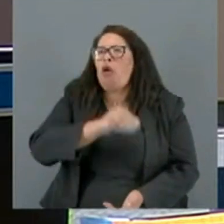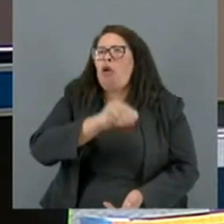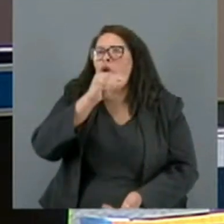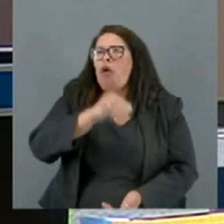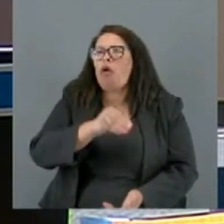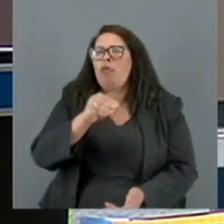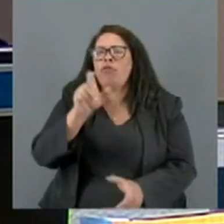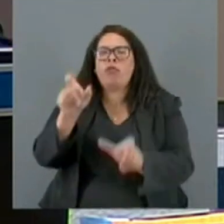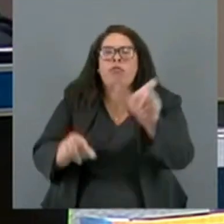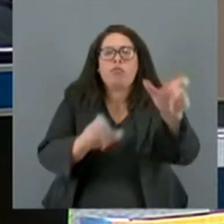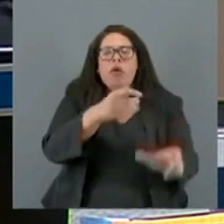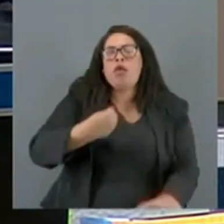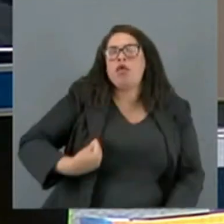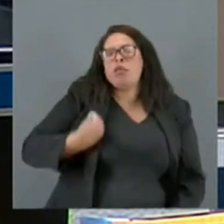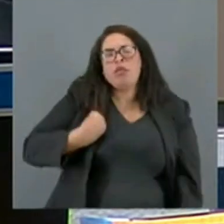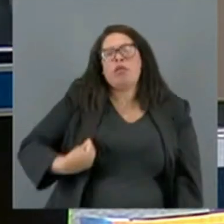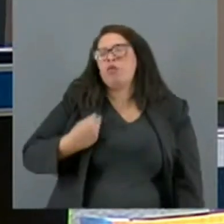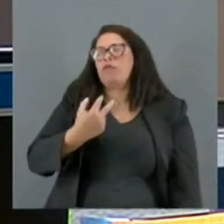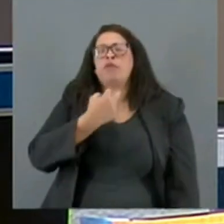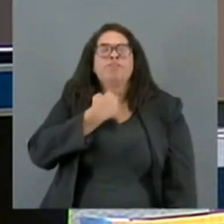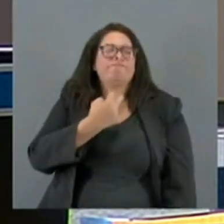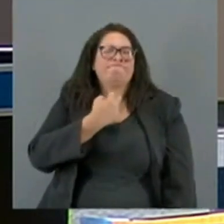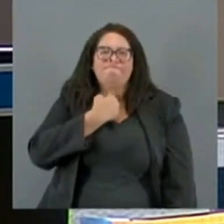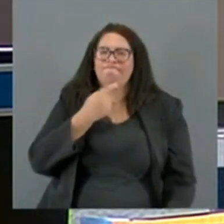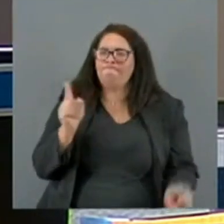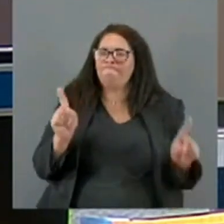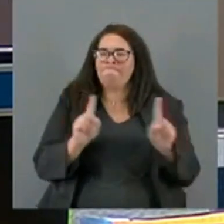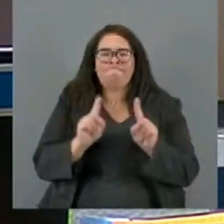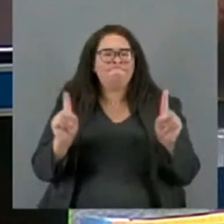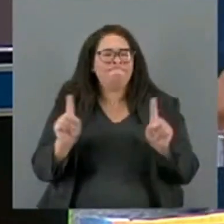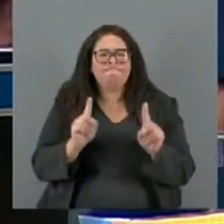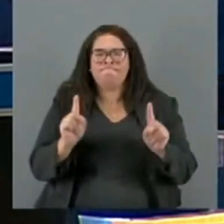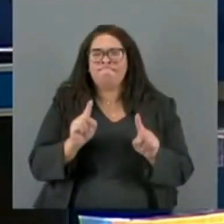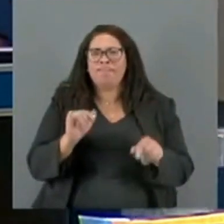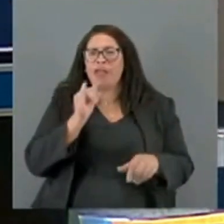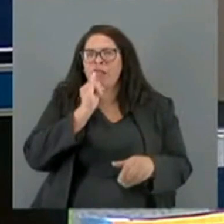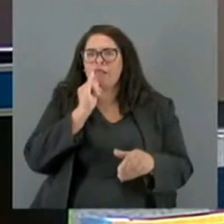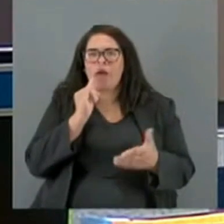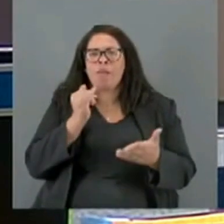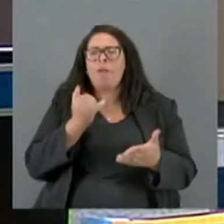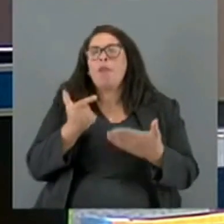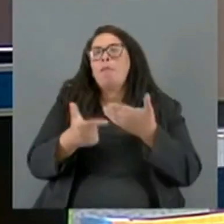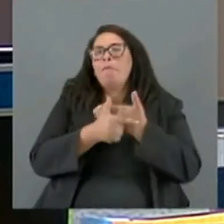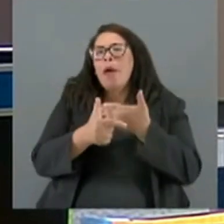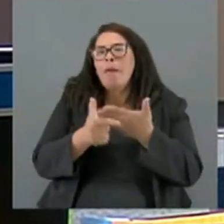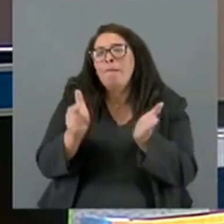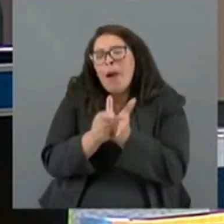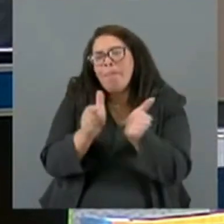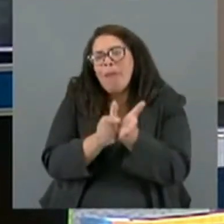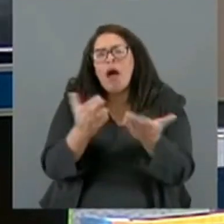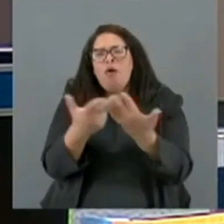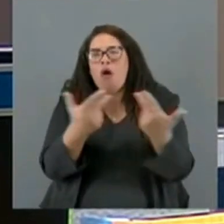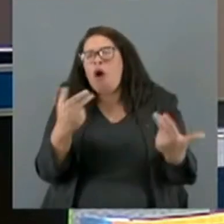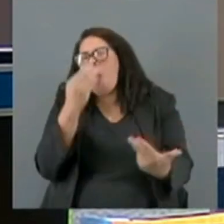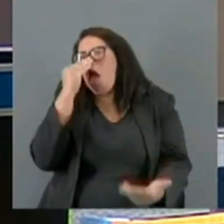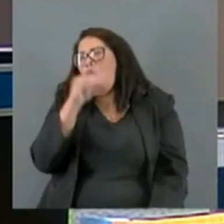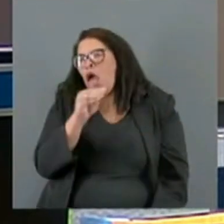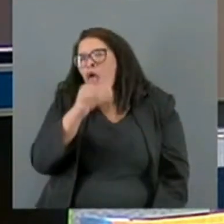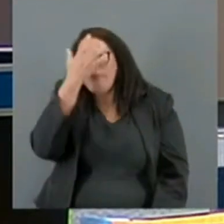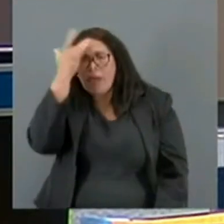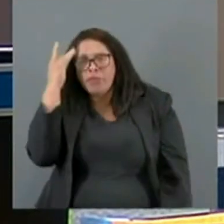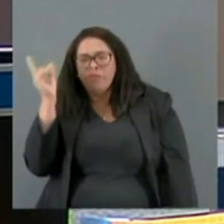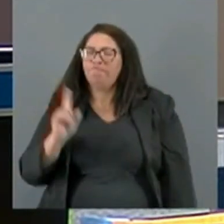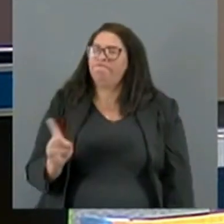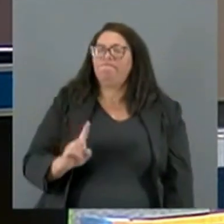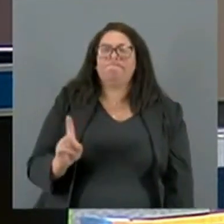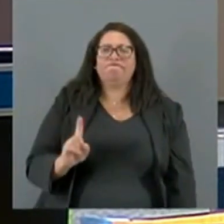as vidas por trás de cada capa de cada processo. Nesses 47 anos